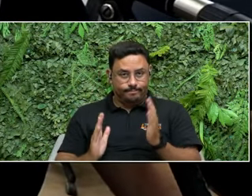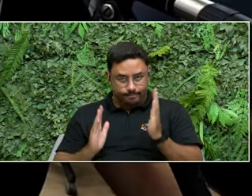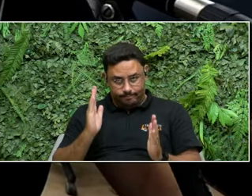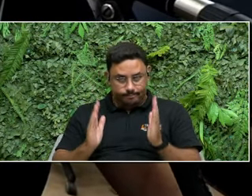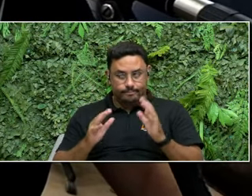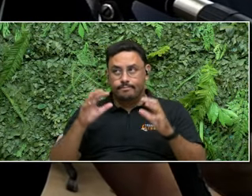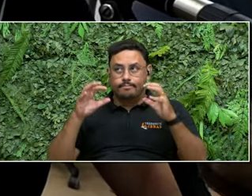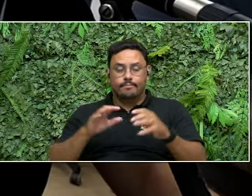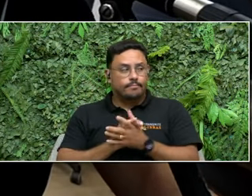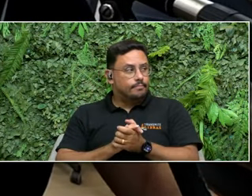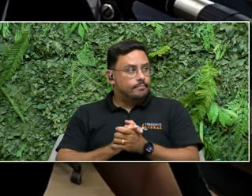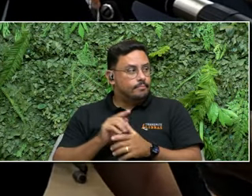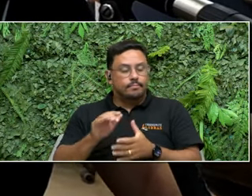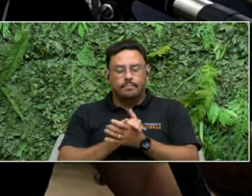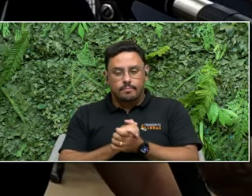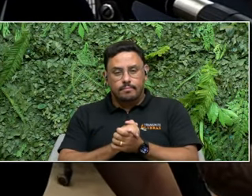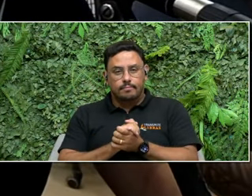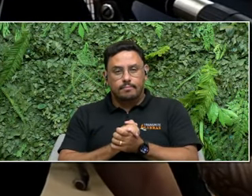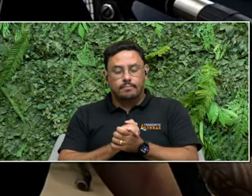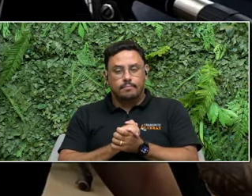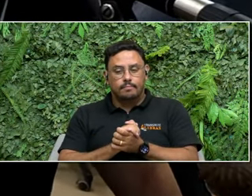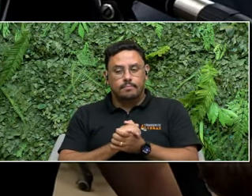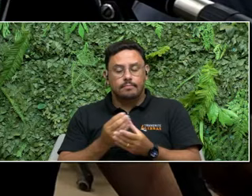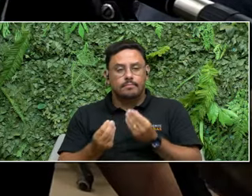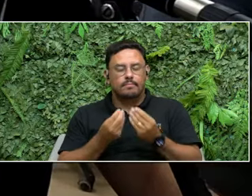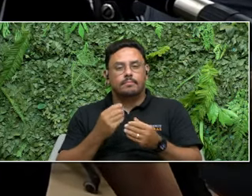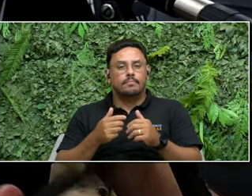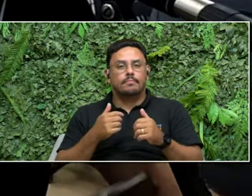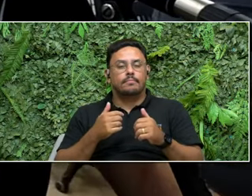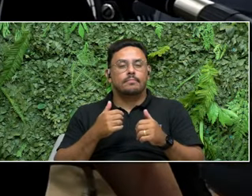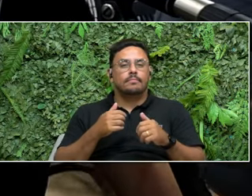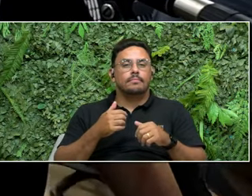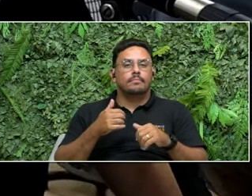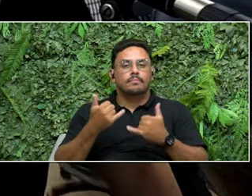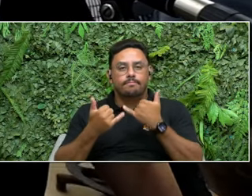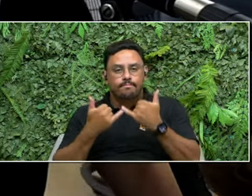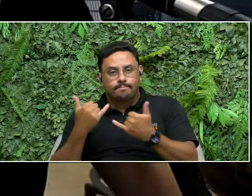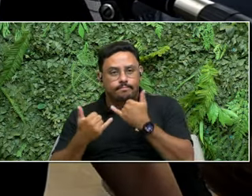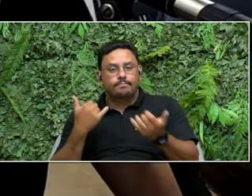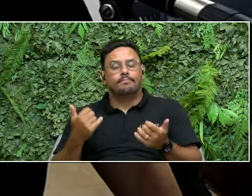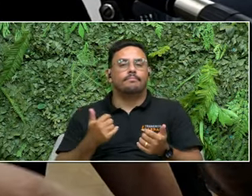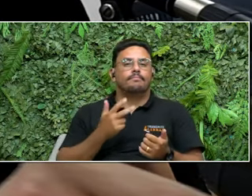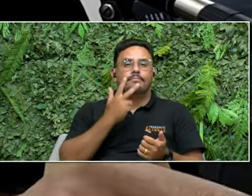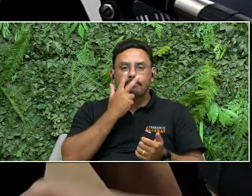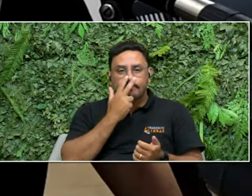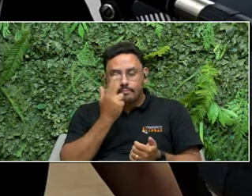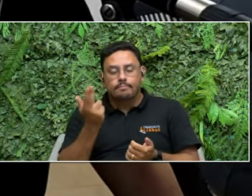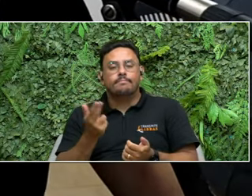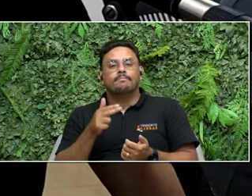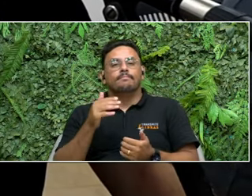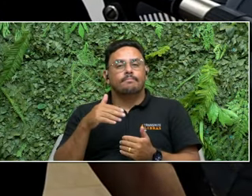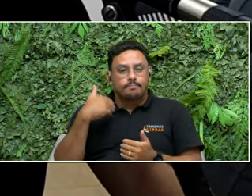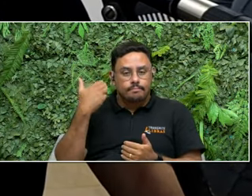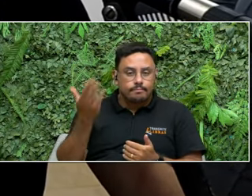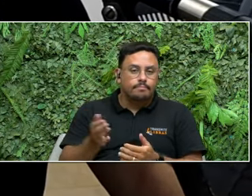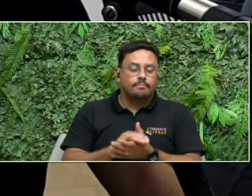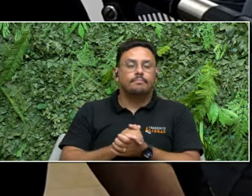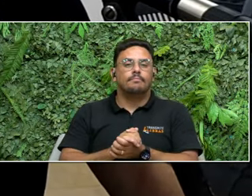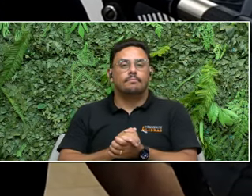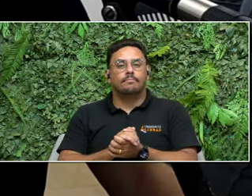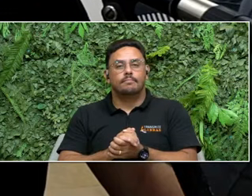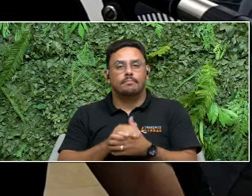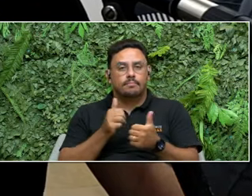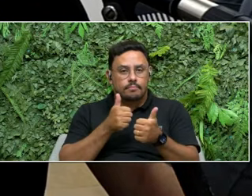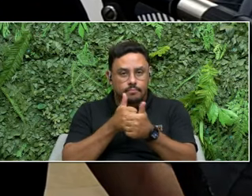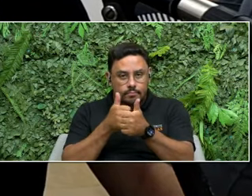chuva e aquele aquecimento que até brinquei com madeira parece que numa parte aqui do lado bem mais